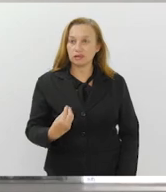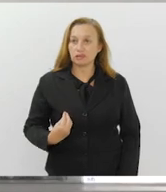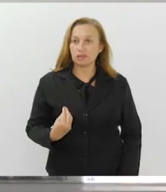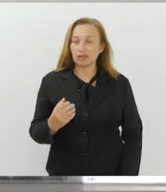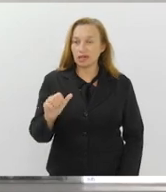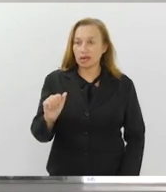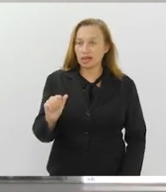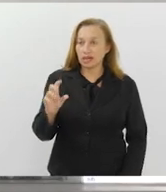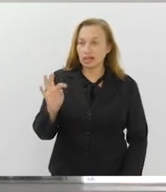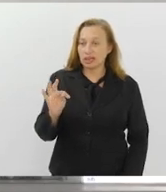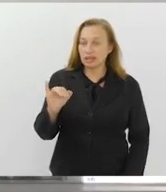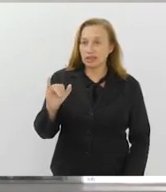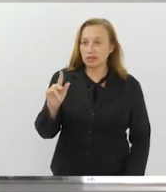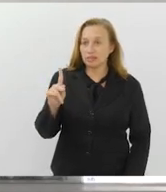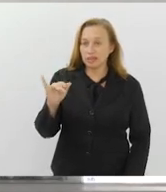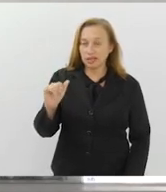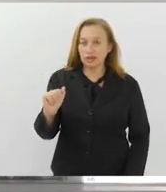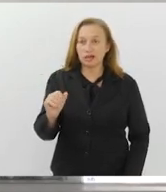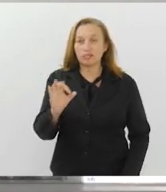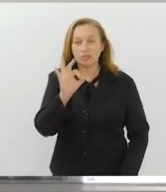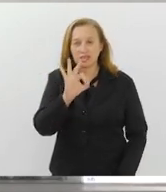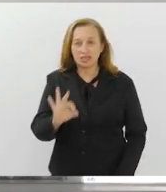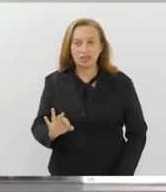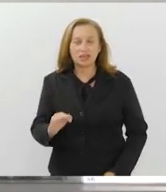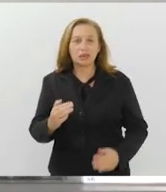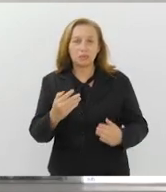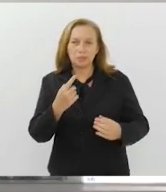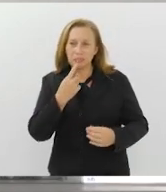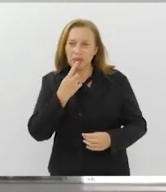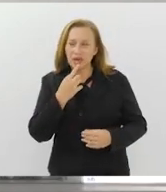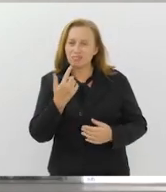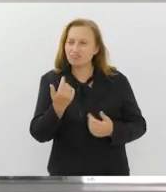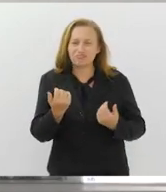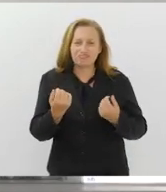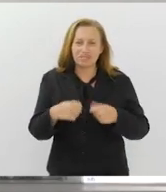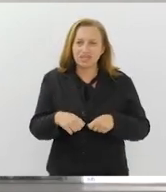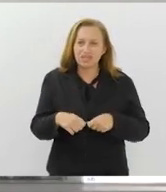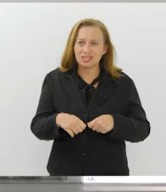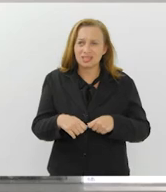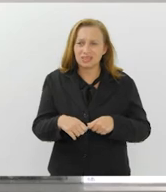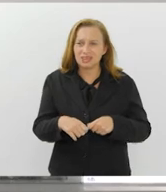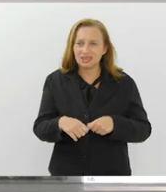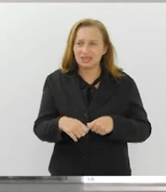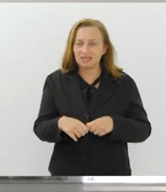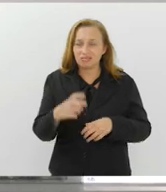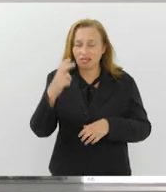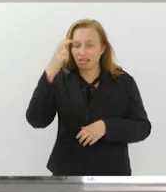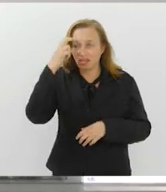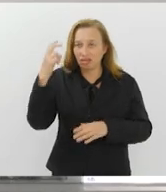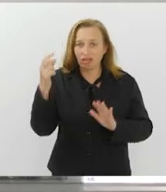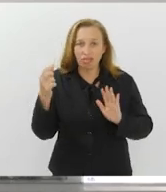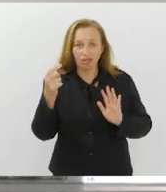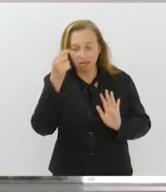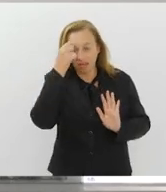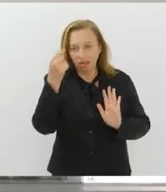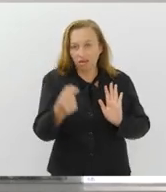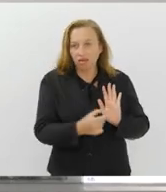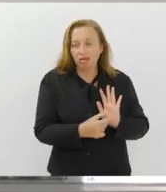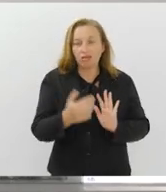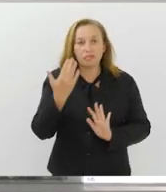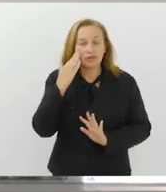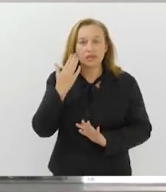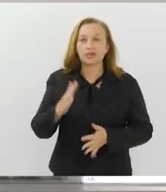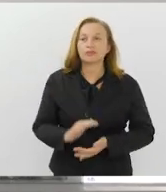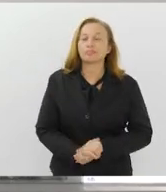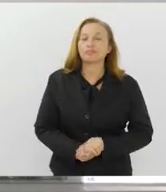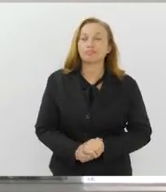chega numa porcentagem próxima. Então, não precisa ter nenhum algoritmo, nenhuma inteligência artificial para a gente entender isso.